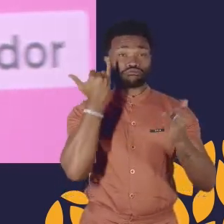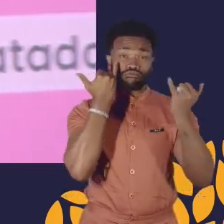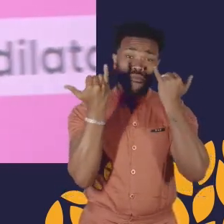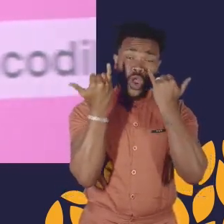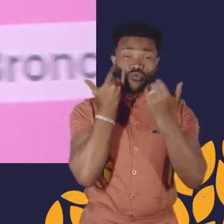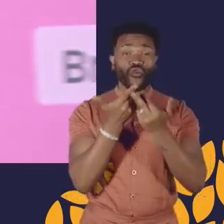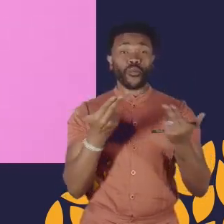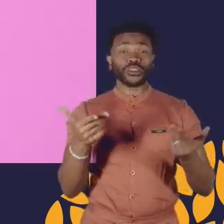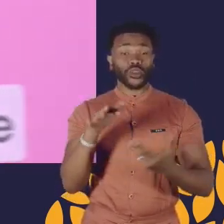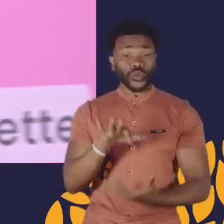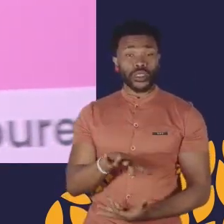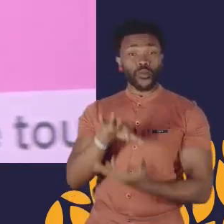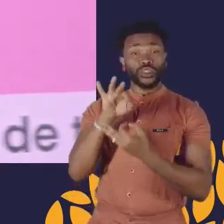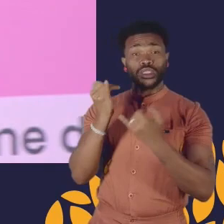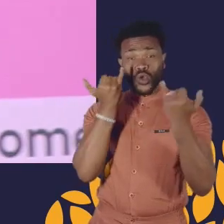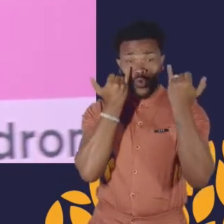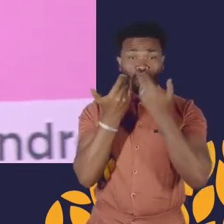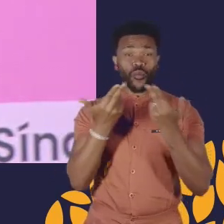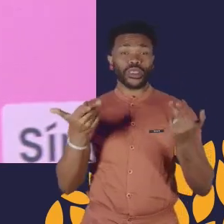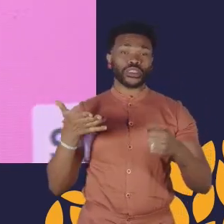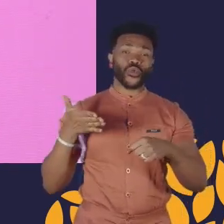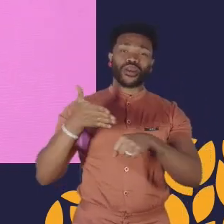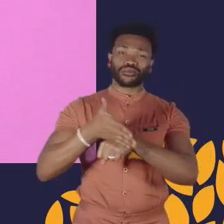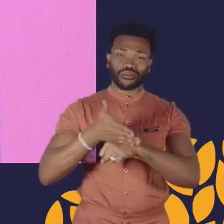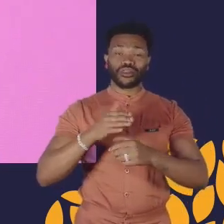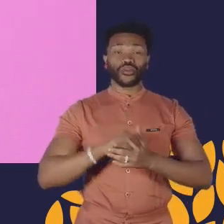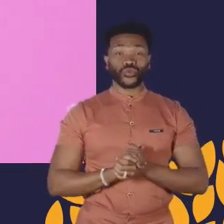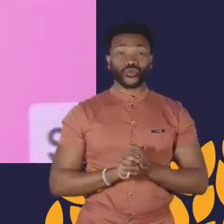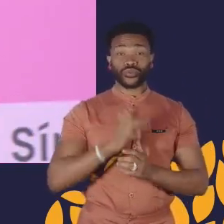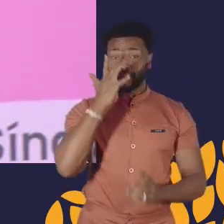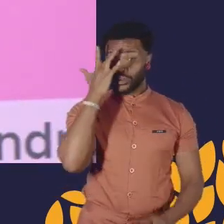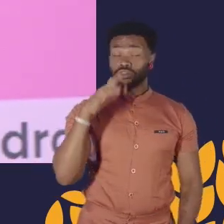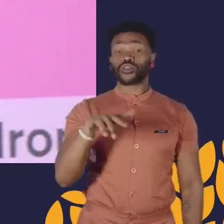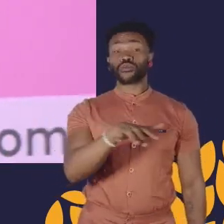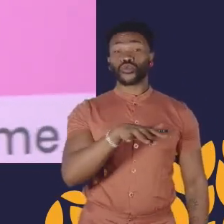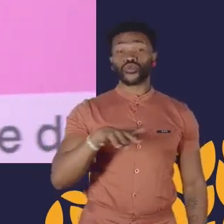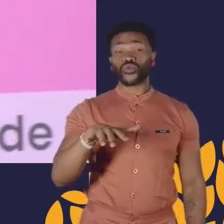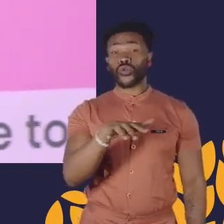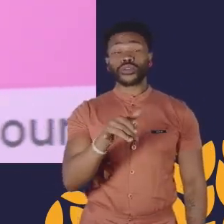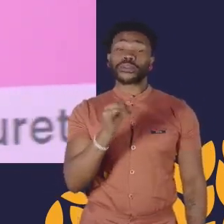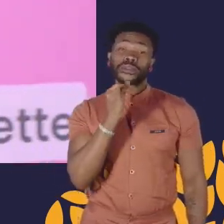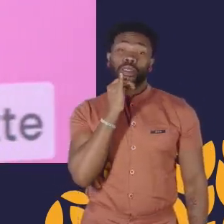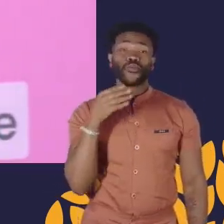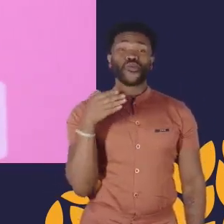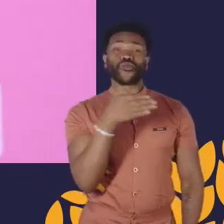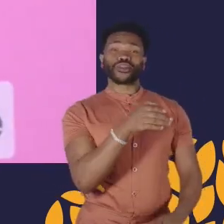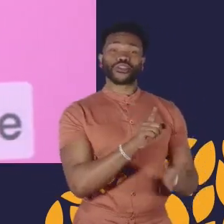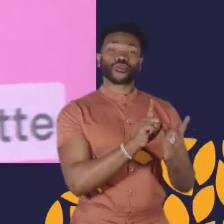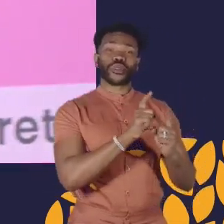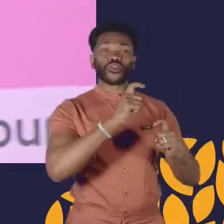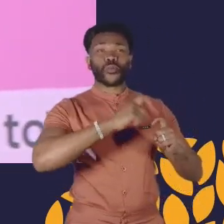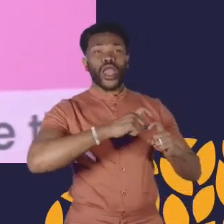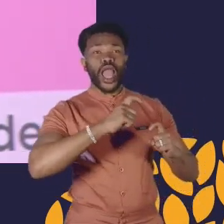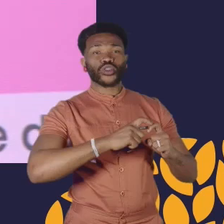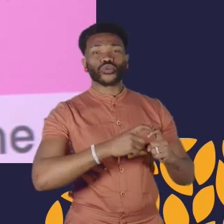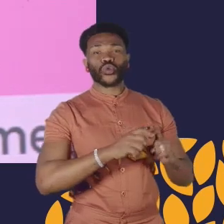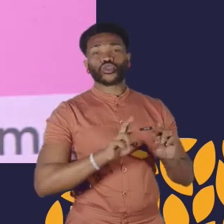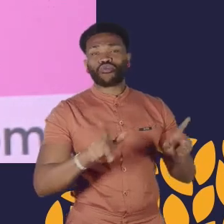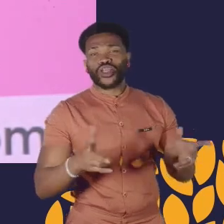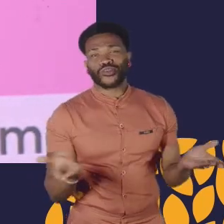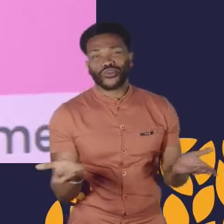gente democratizar a informação, o acesso, para que as pessoas não cheguem no consultório como elas chegam